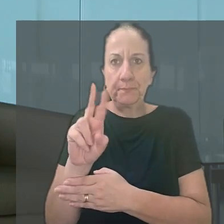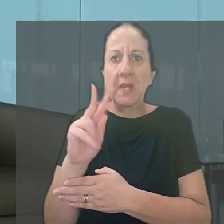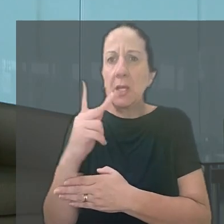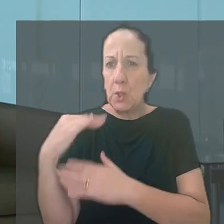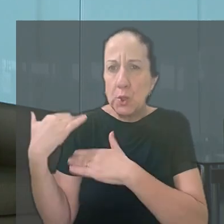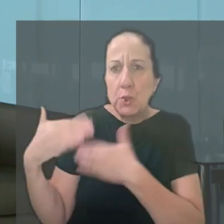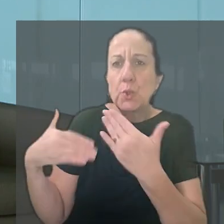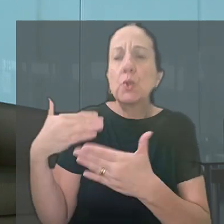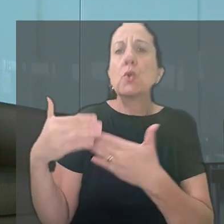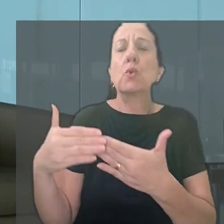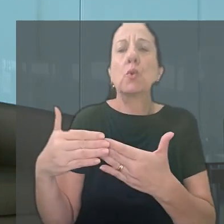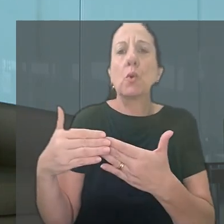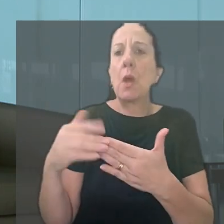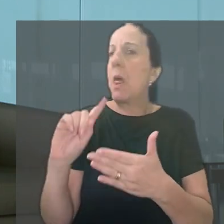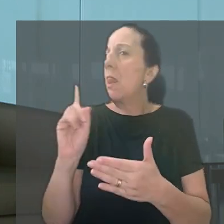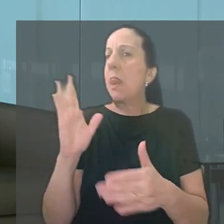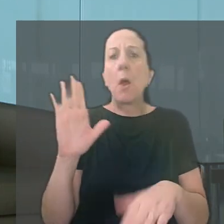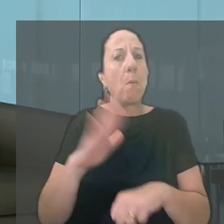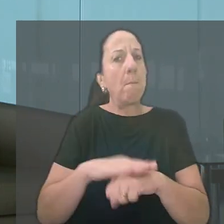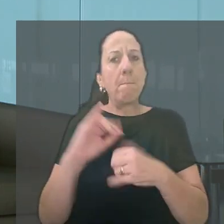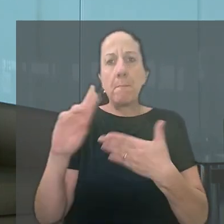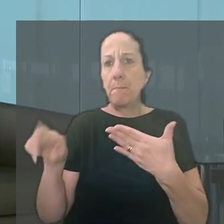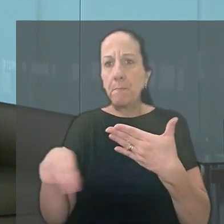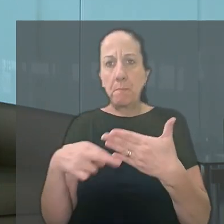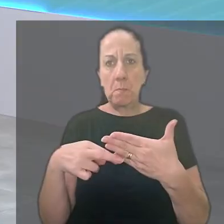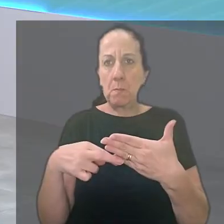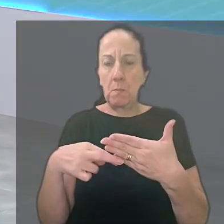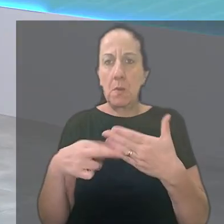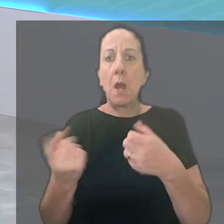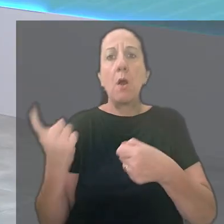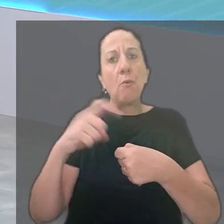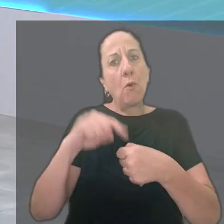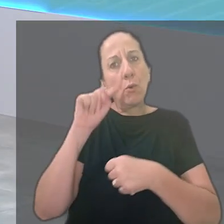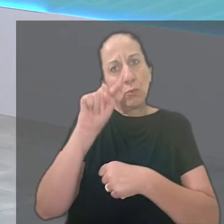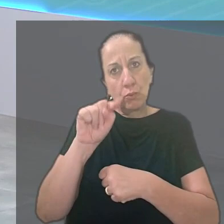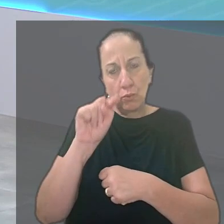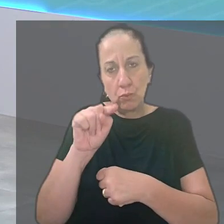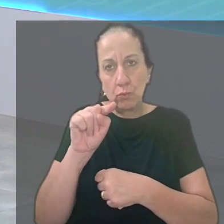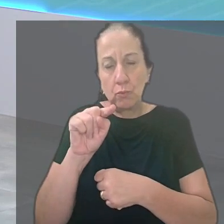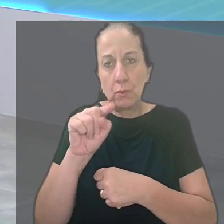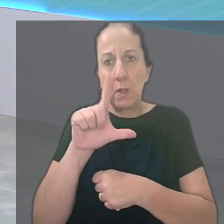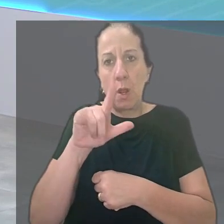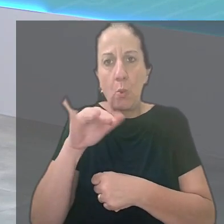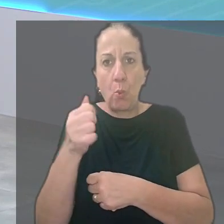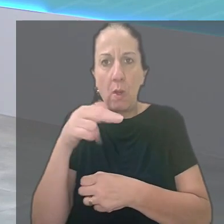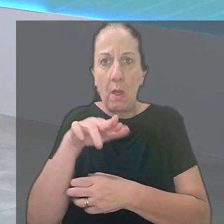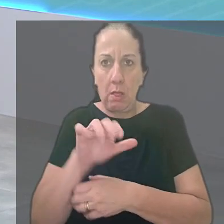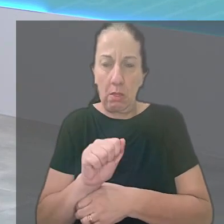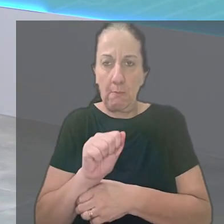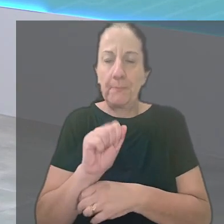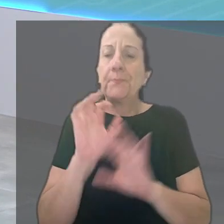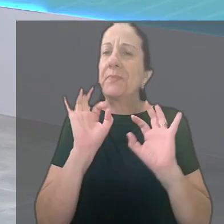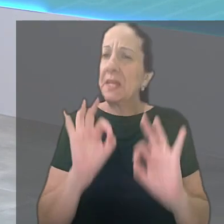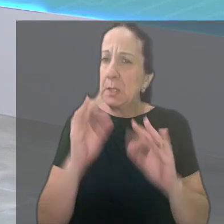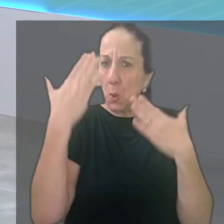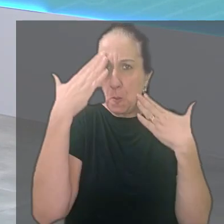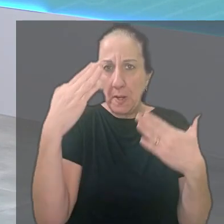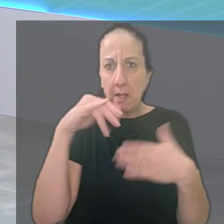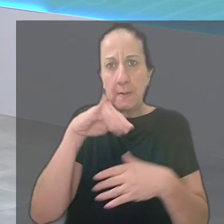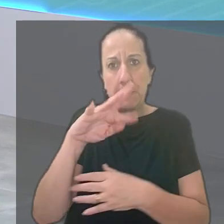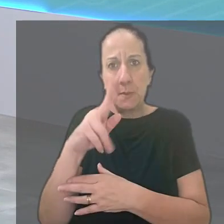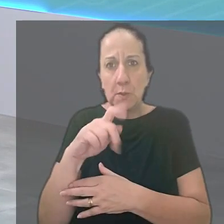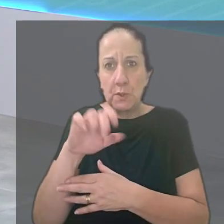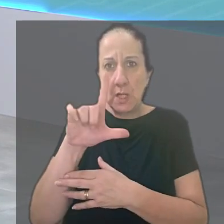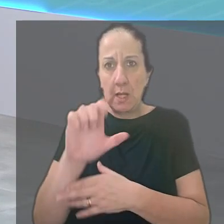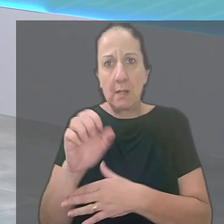caso transitou em julgado e não cabe mais recurso. Eu volto com você no estúdio. Luana. Tá certo, Michele. Muito obrigada